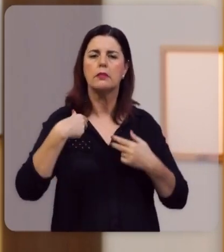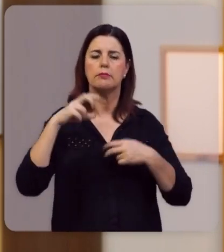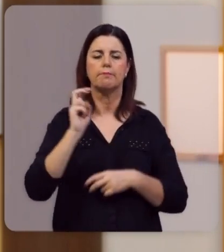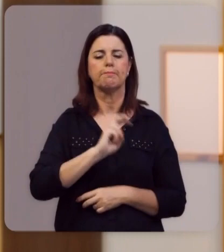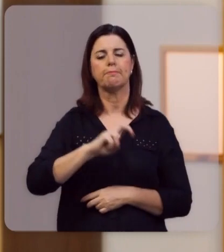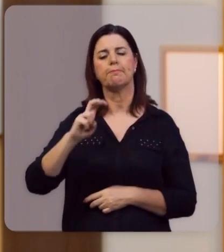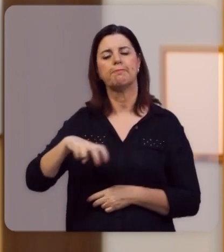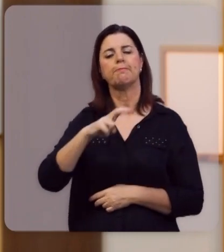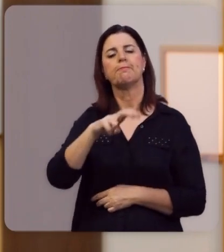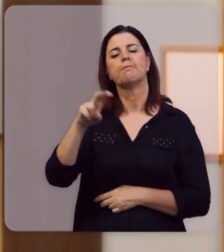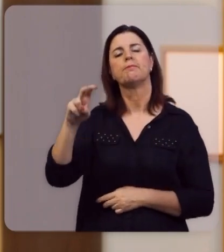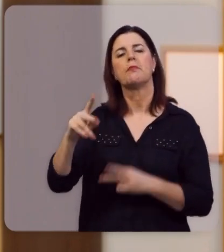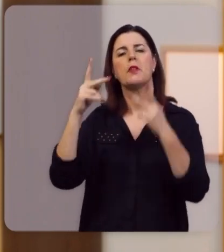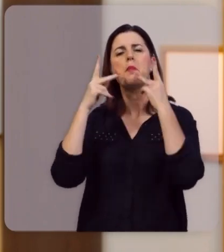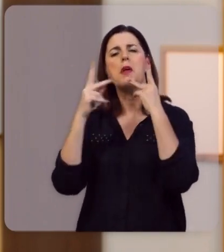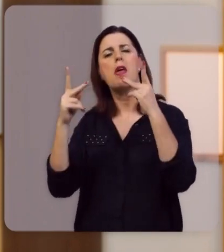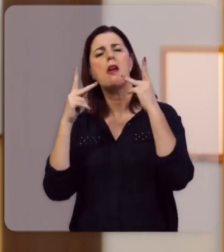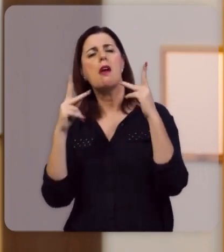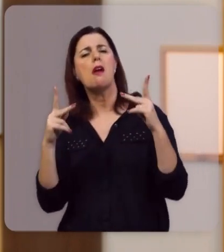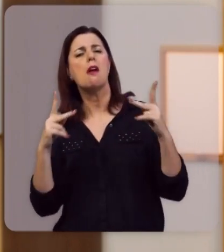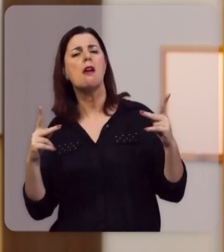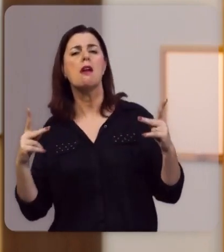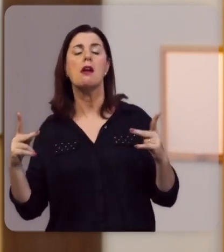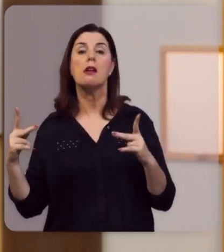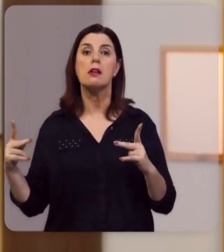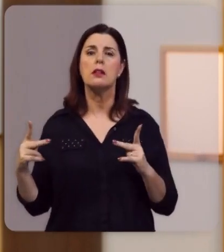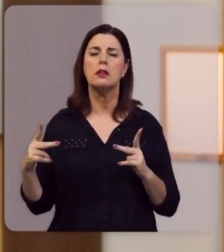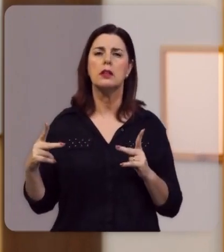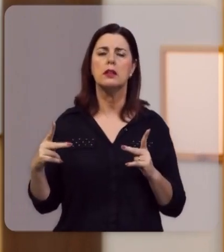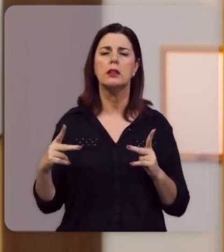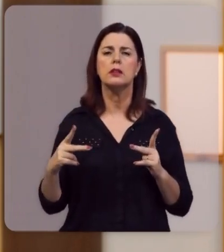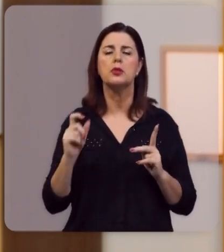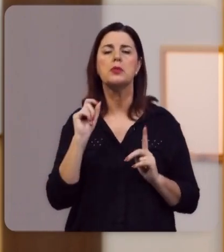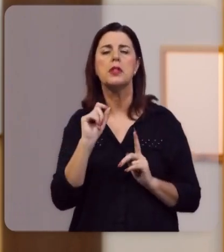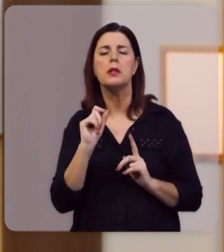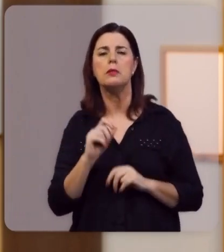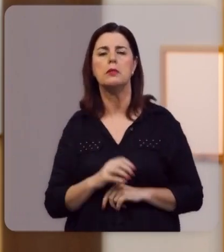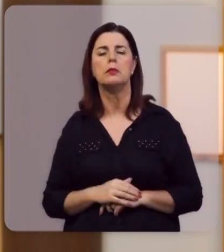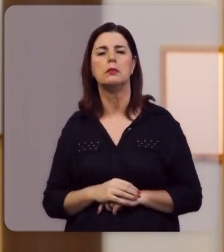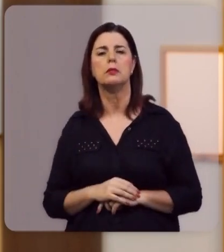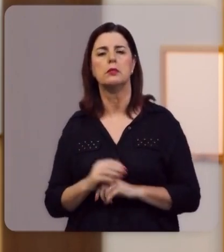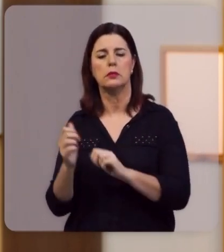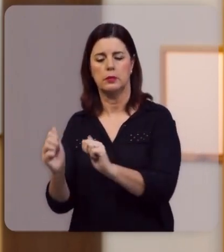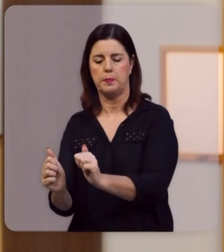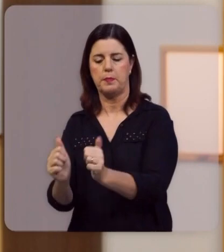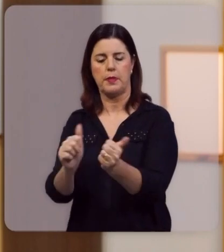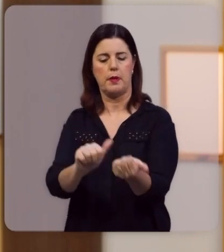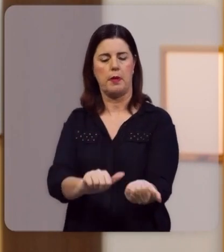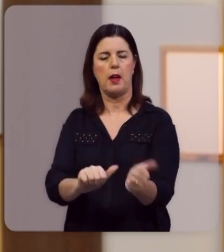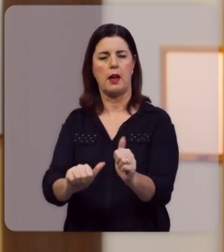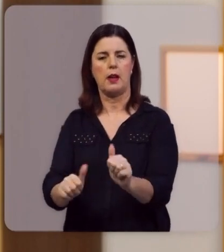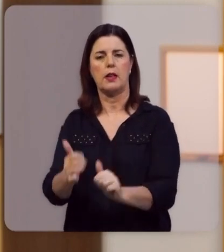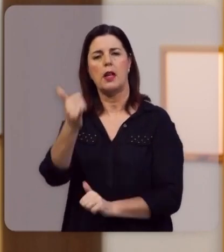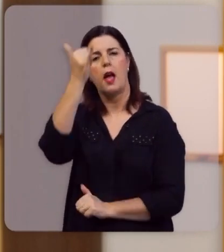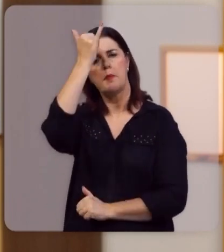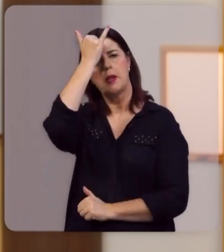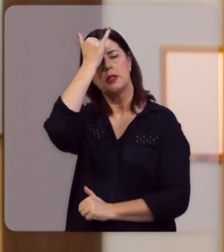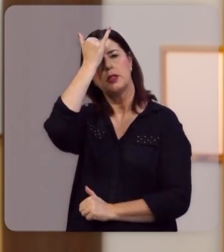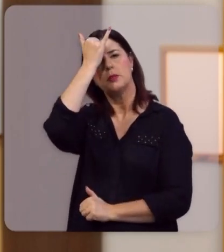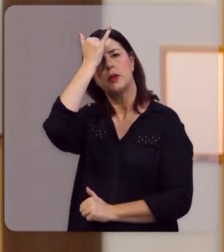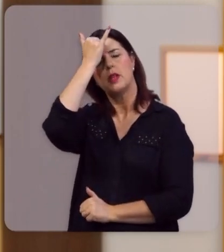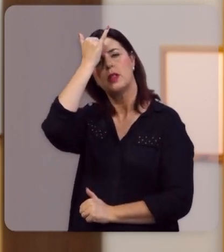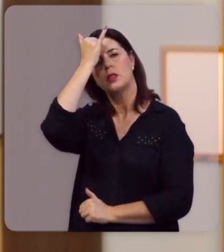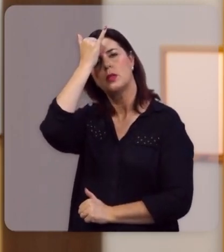pregando e percorrendo toda a circunvizinhança do Jordão, pregando o quê? Batismo de